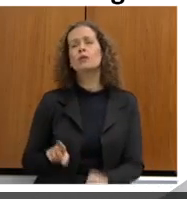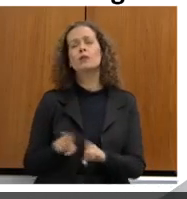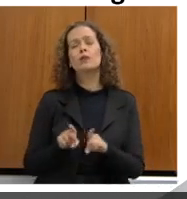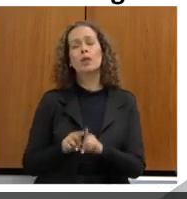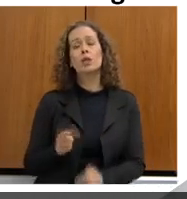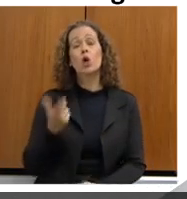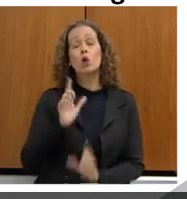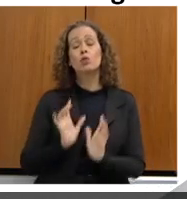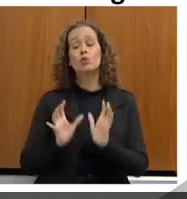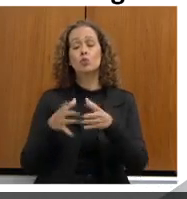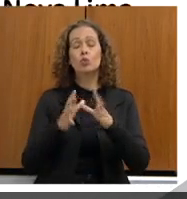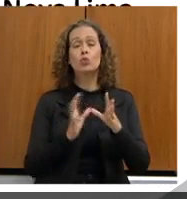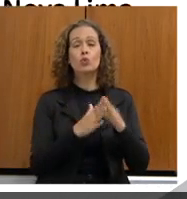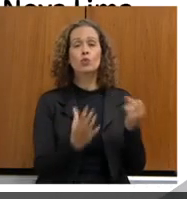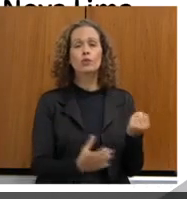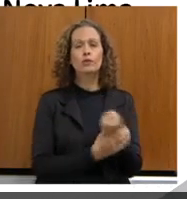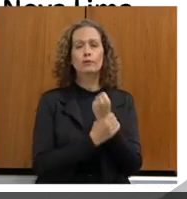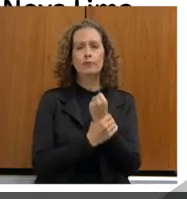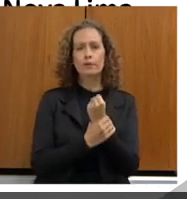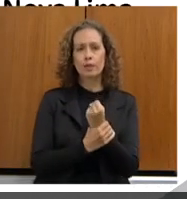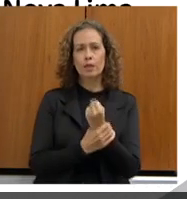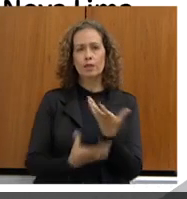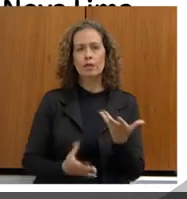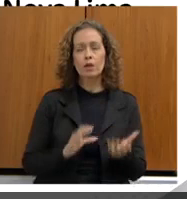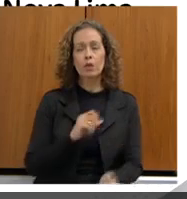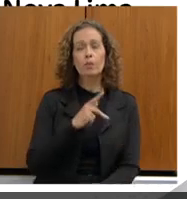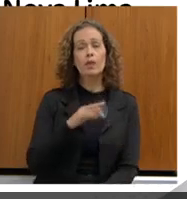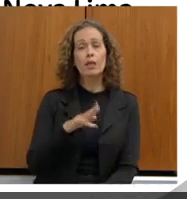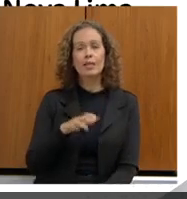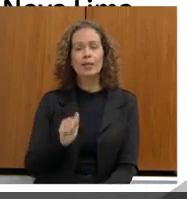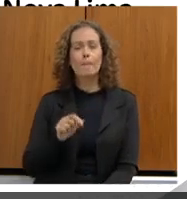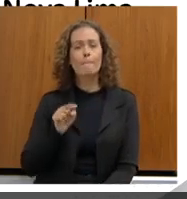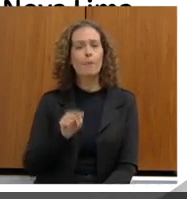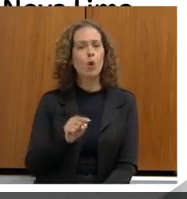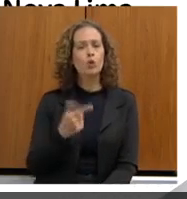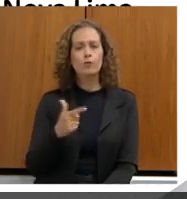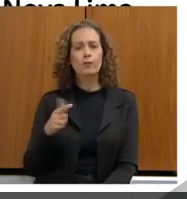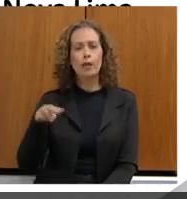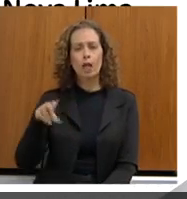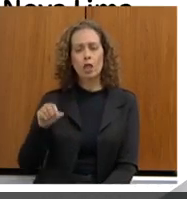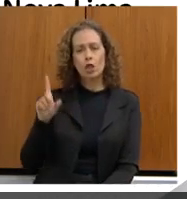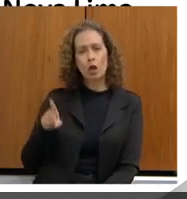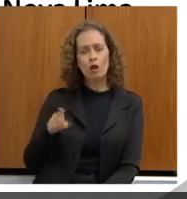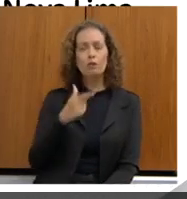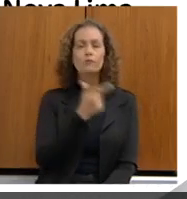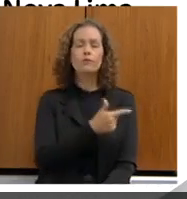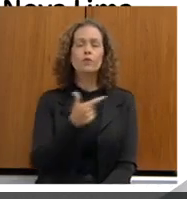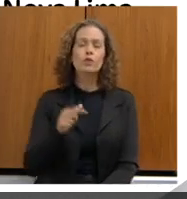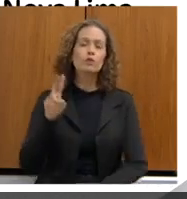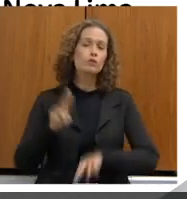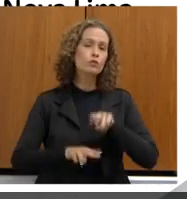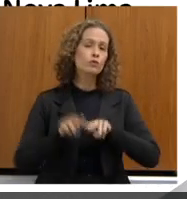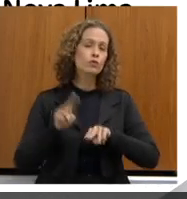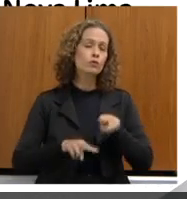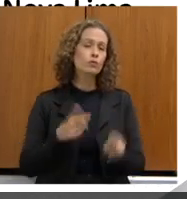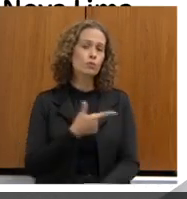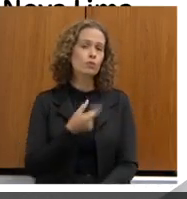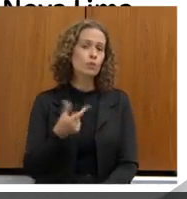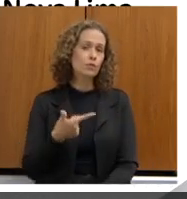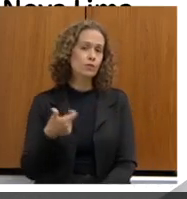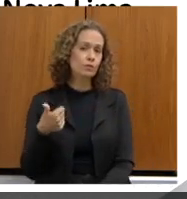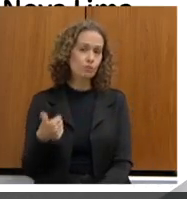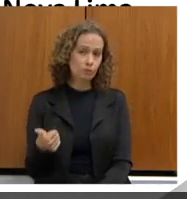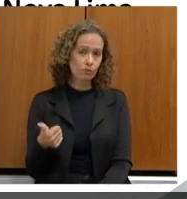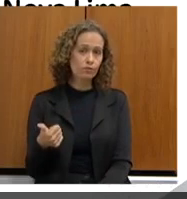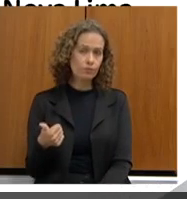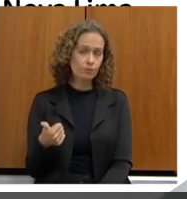forças de segurança pode passar operação. Sem nó 22 de Junho de 2020